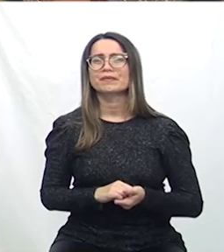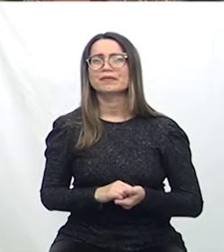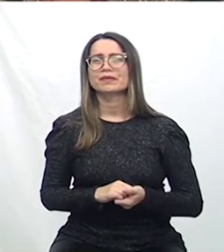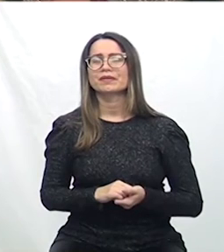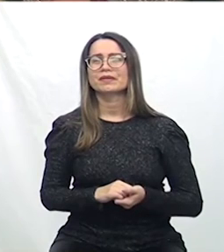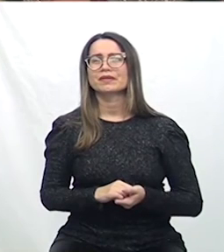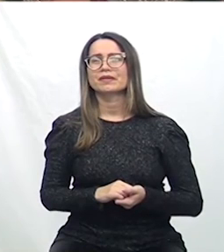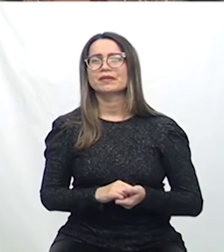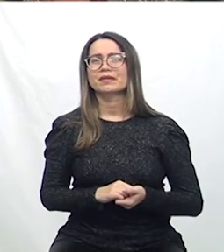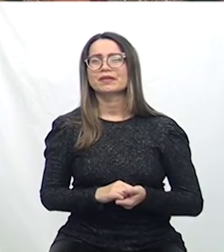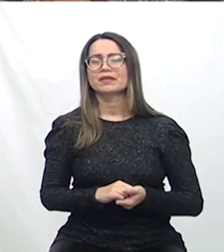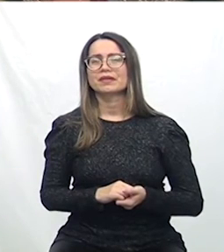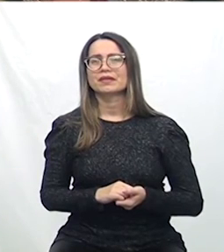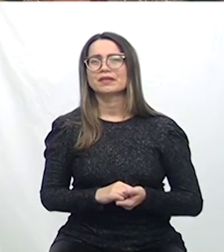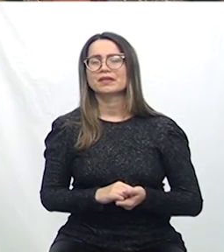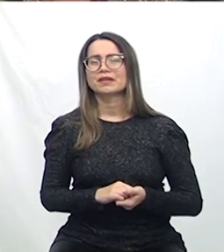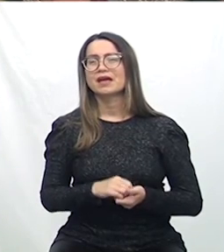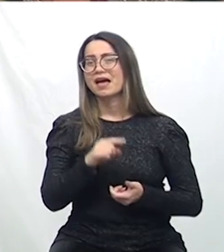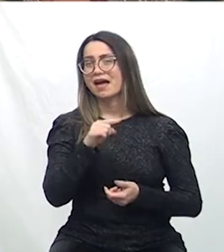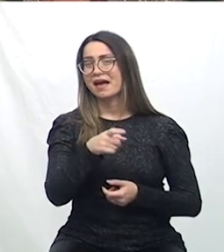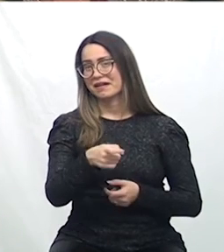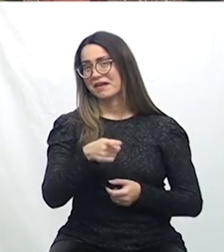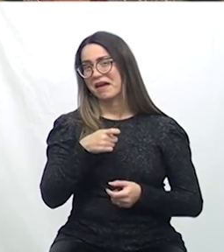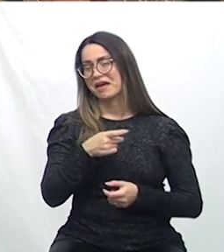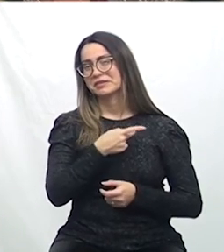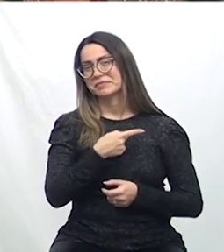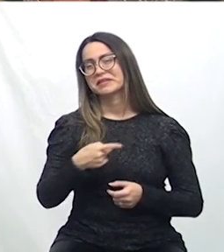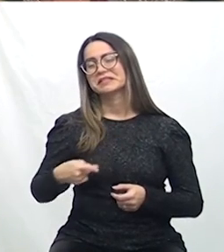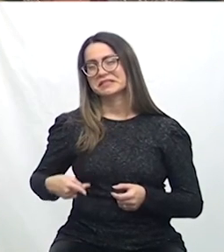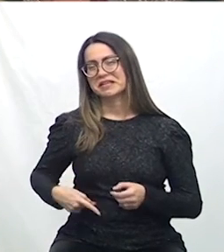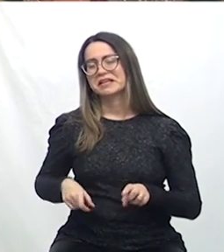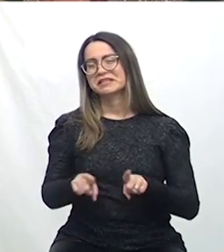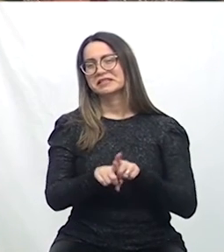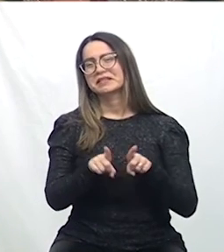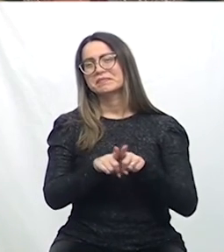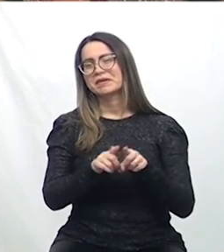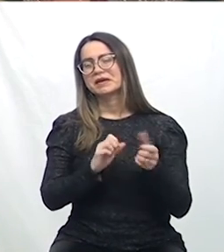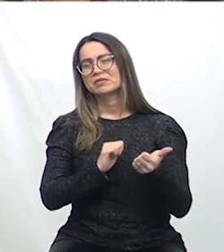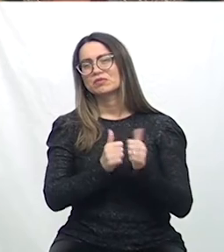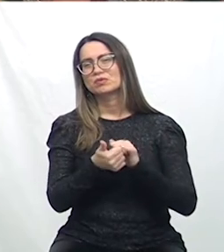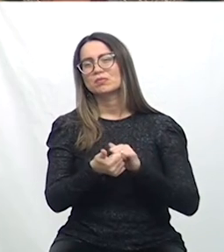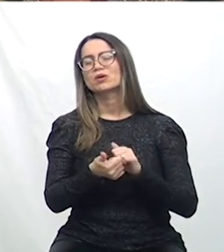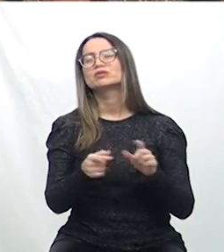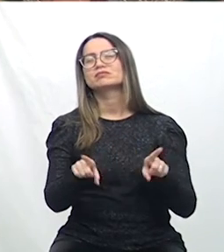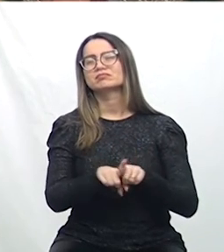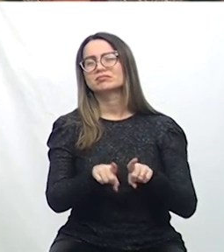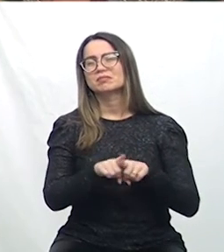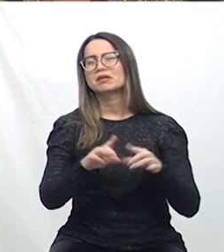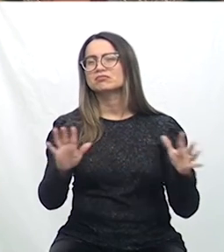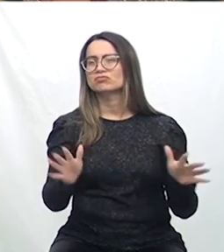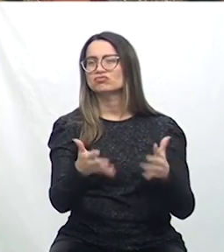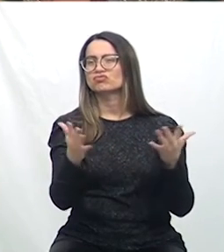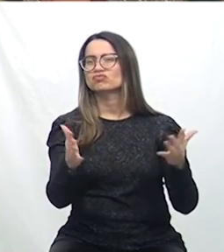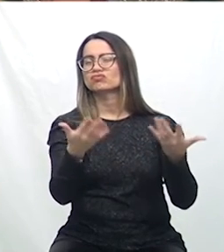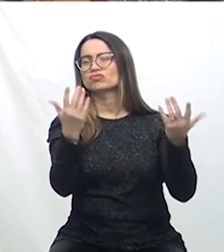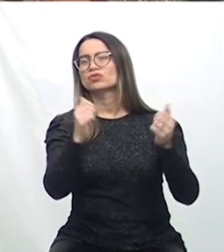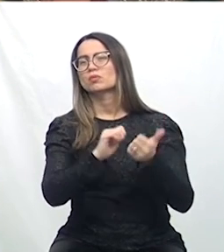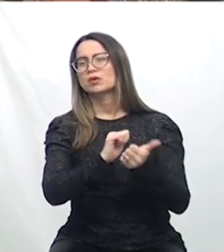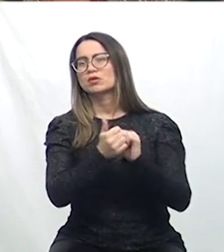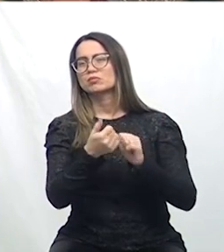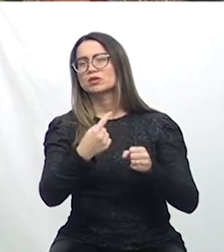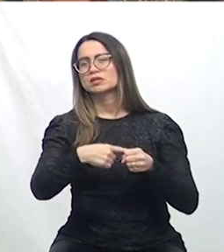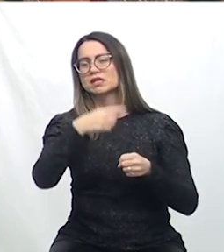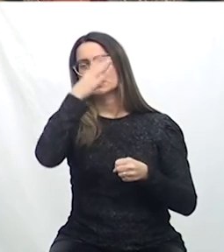ex-presidente da Fundação Municipal de Esportes, que também com certeza deve ter colaborado para que o esporte de Criciúma se